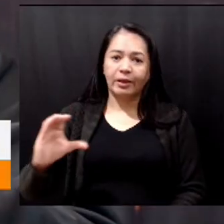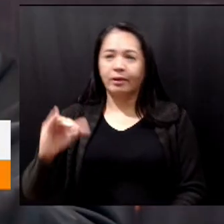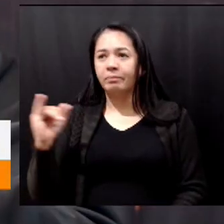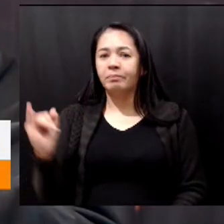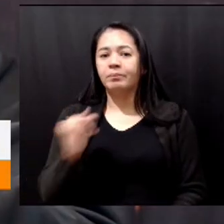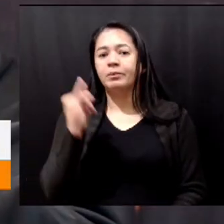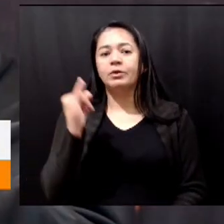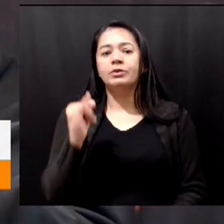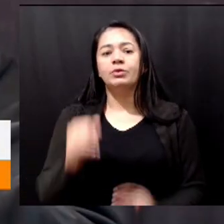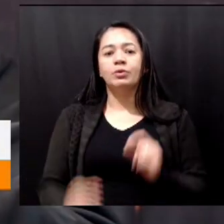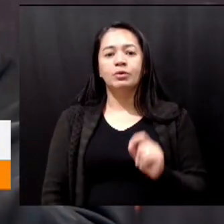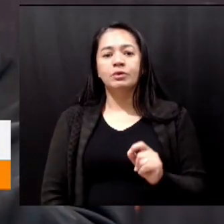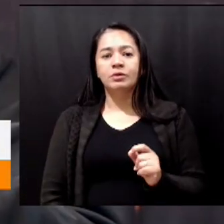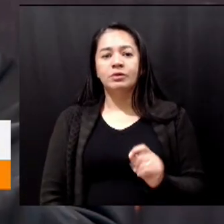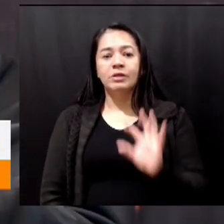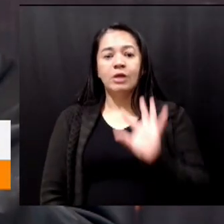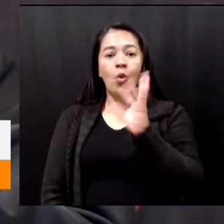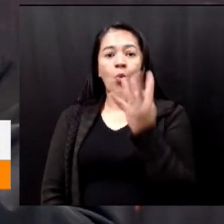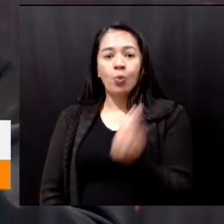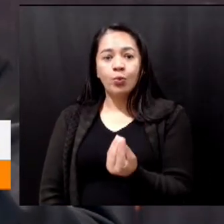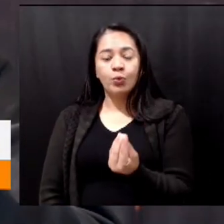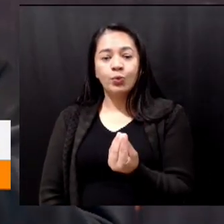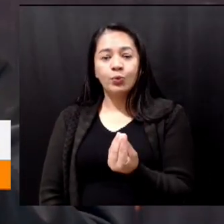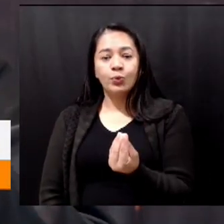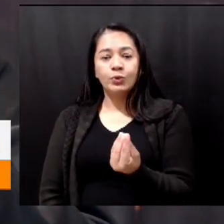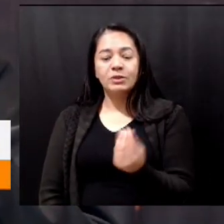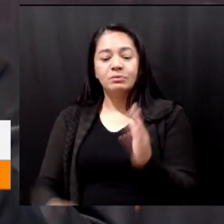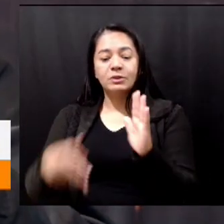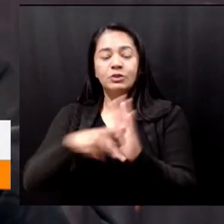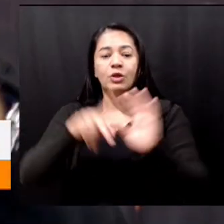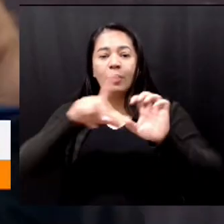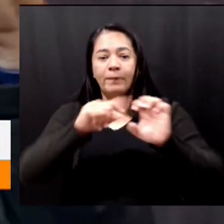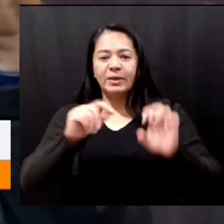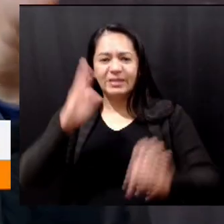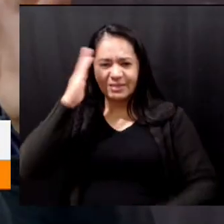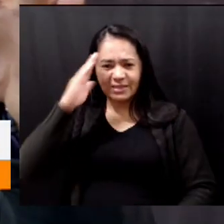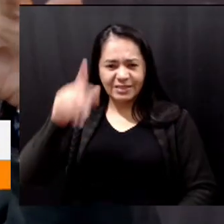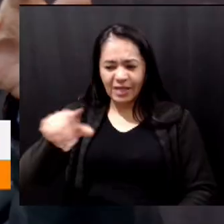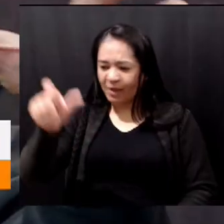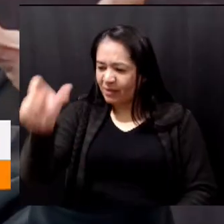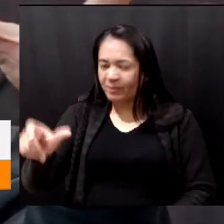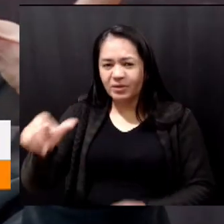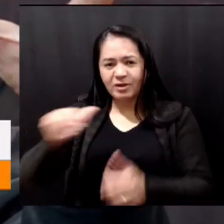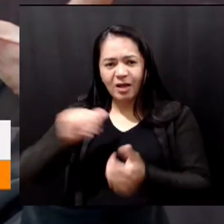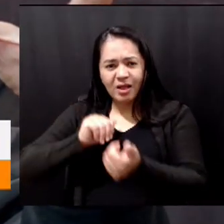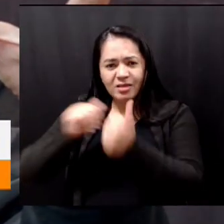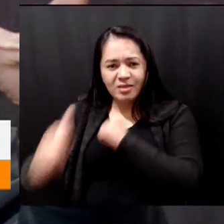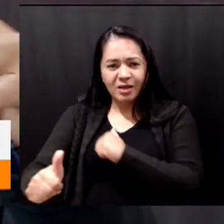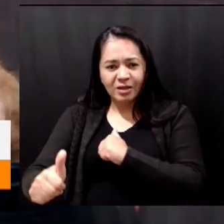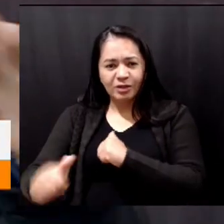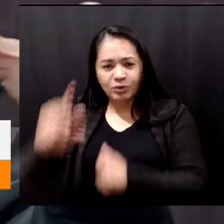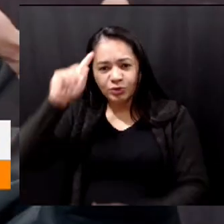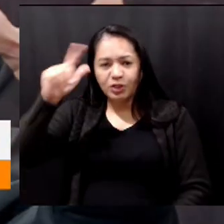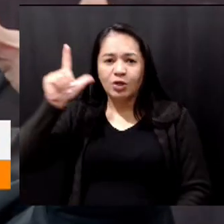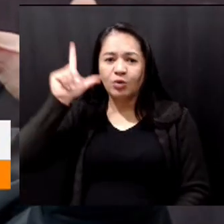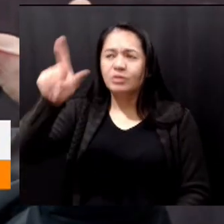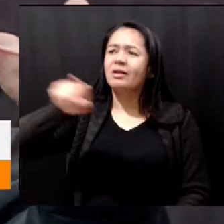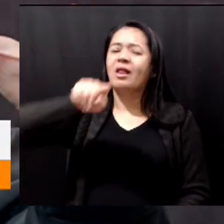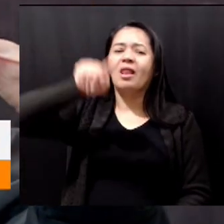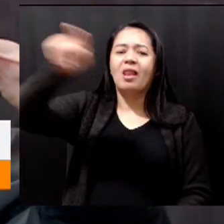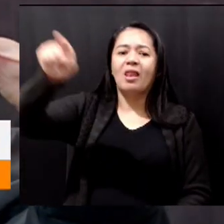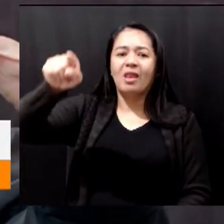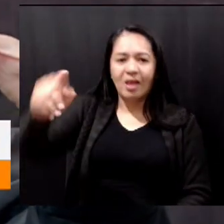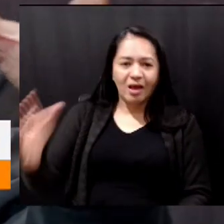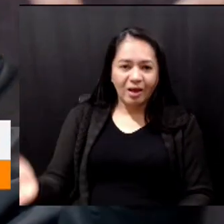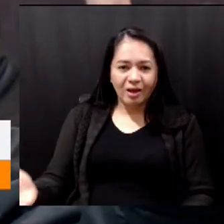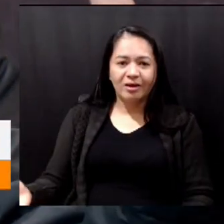empreendedor. Sabe aquela coisa do jogador de futebol que jogava na várzea e um dia ele conseguiu cair lá no Brinco de Ouro da Princesa e jogar o seu primeiro